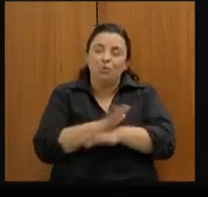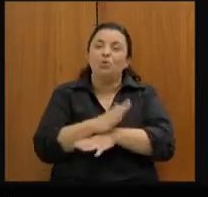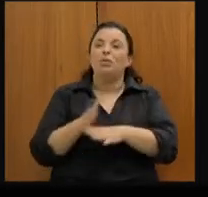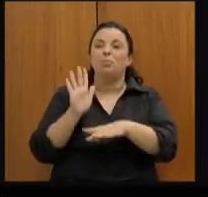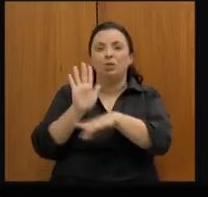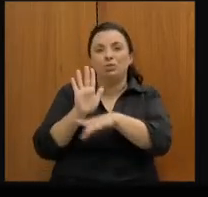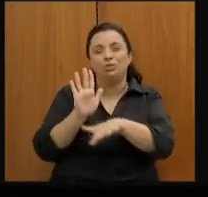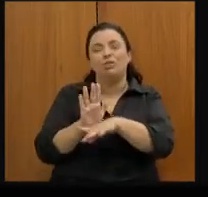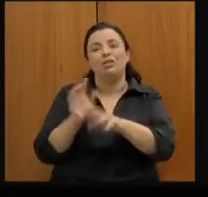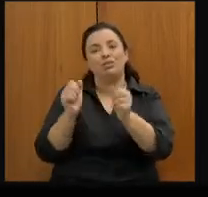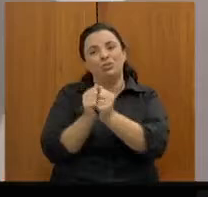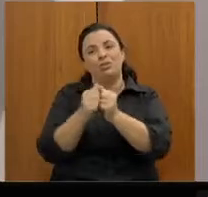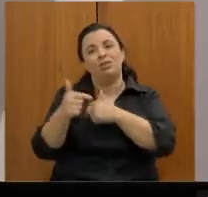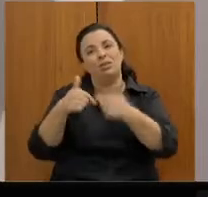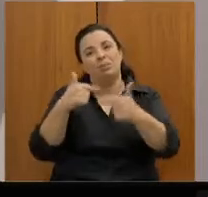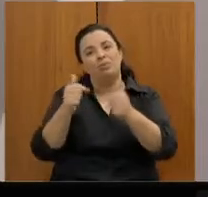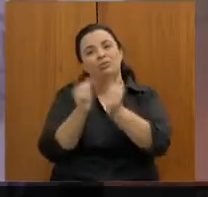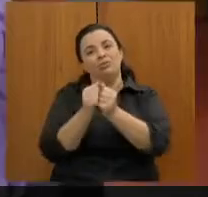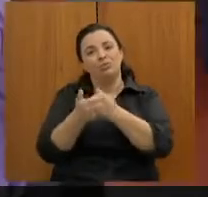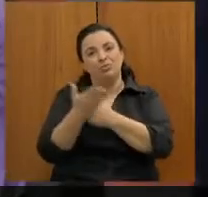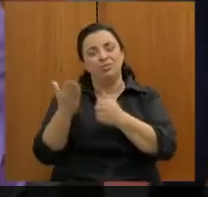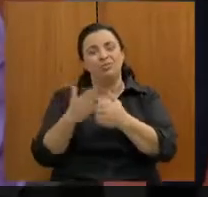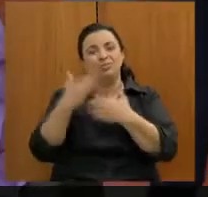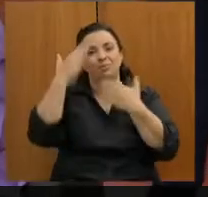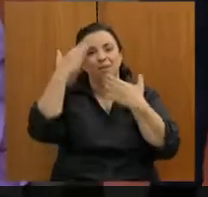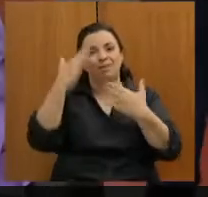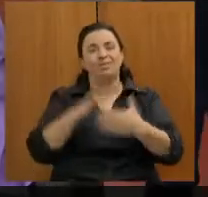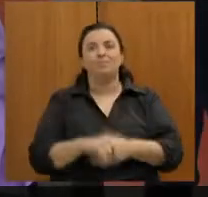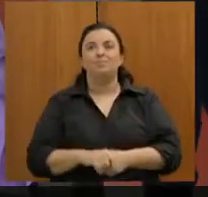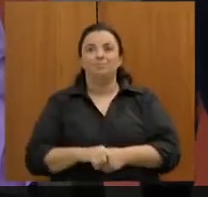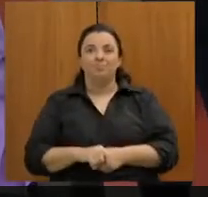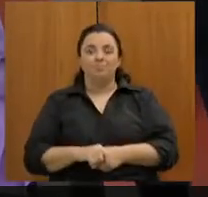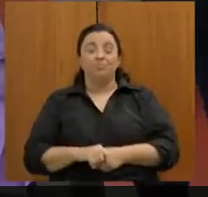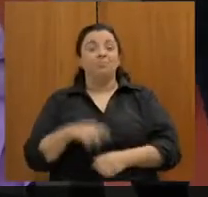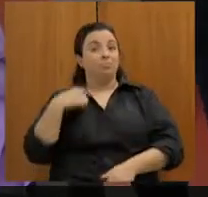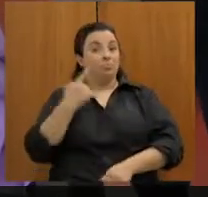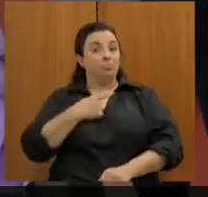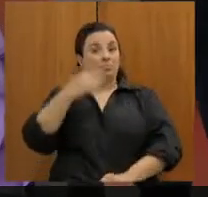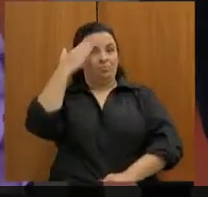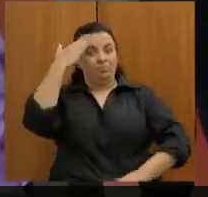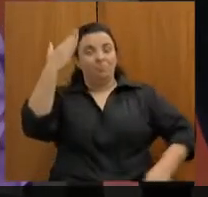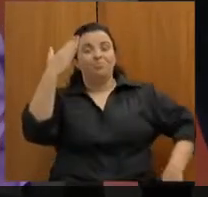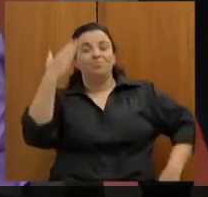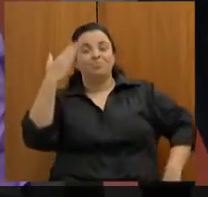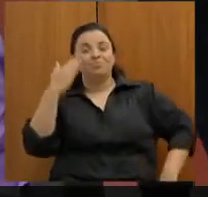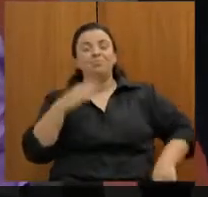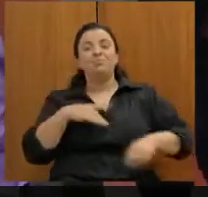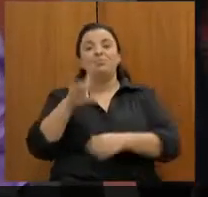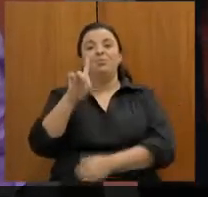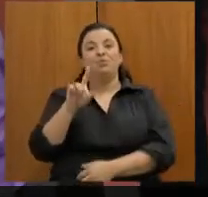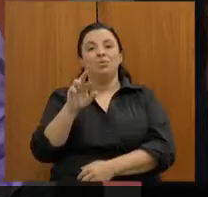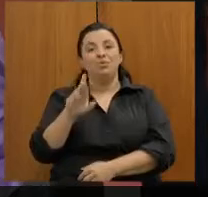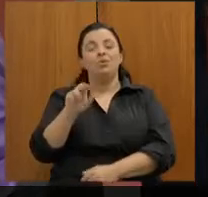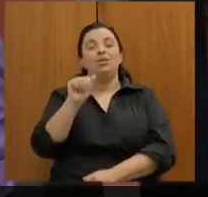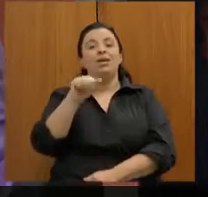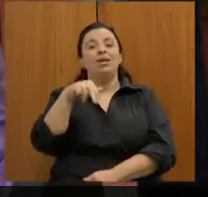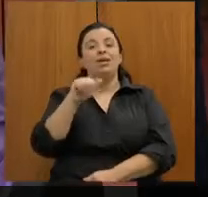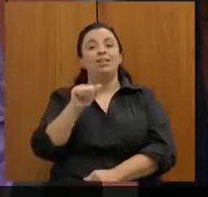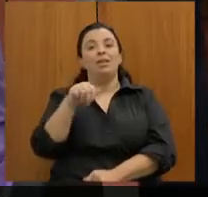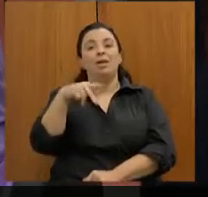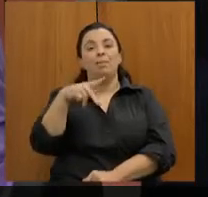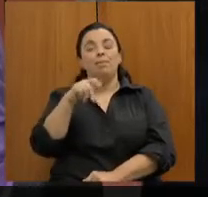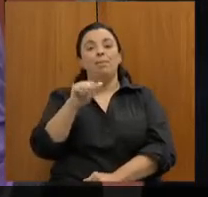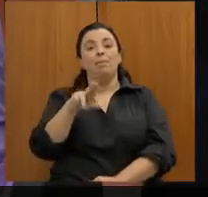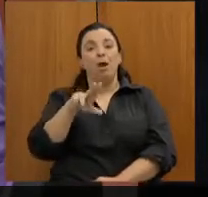colaborar muito obrigada a nossa que agradecemos Dra Ana Paula Kaxeta